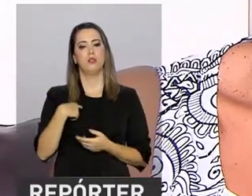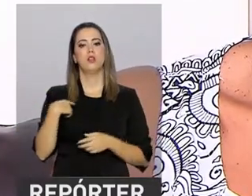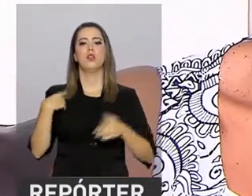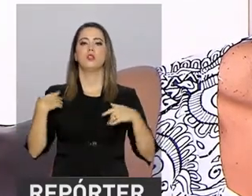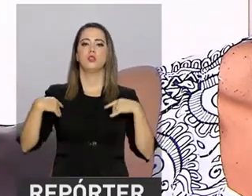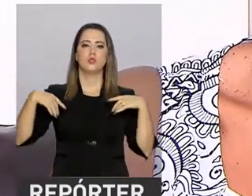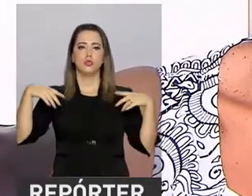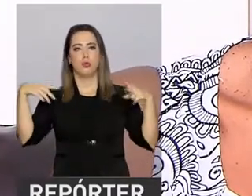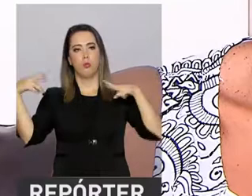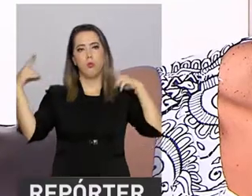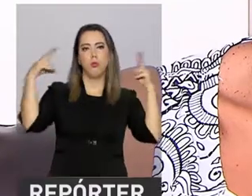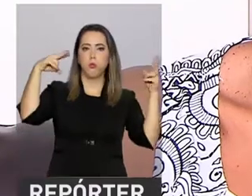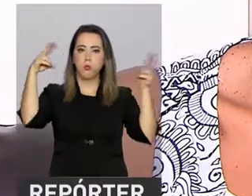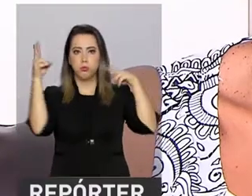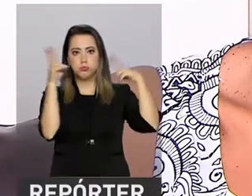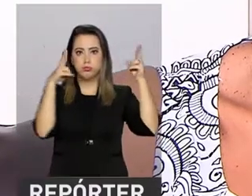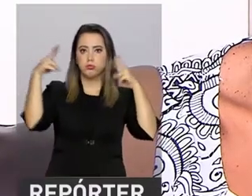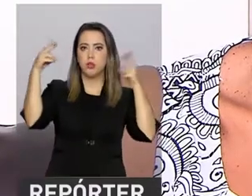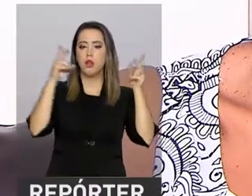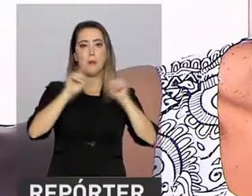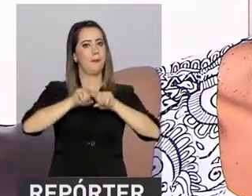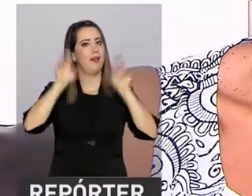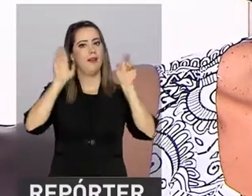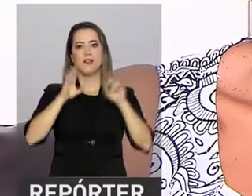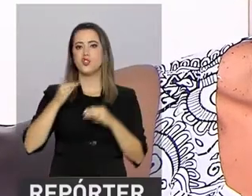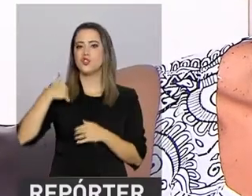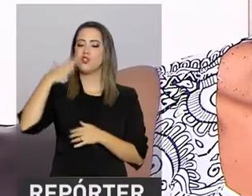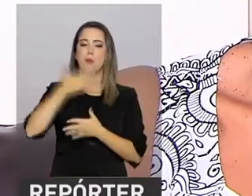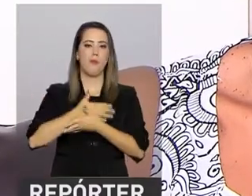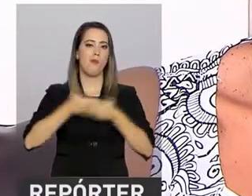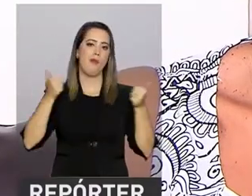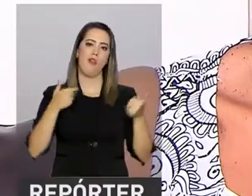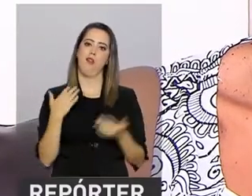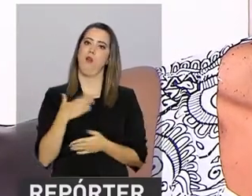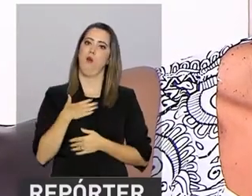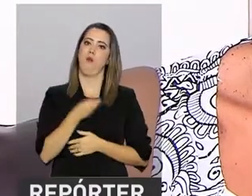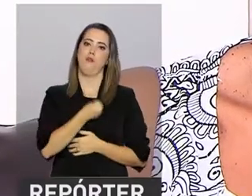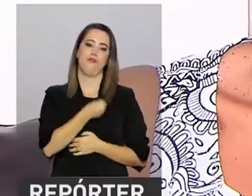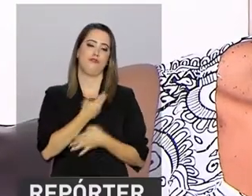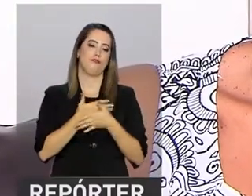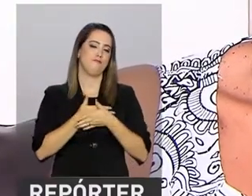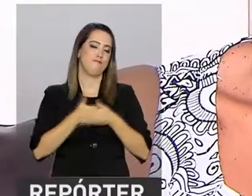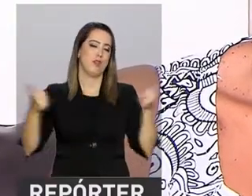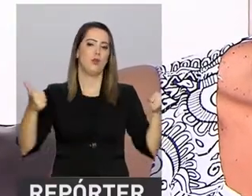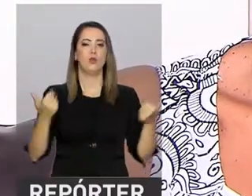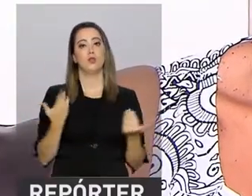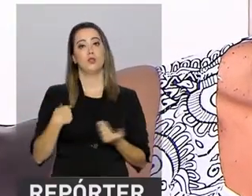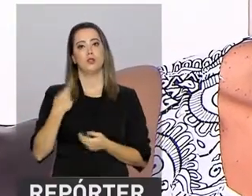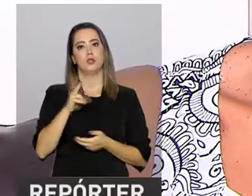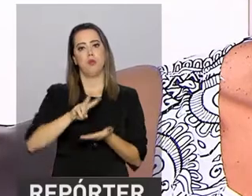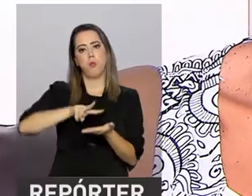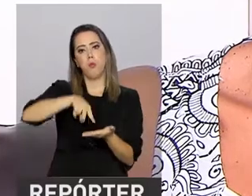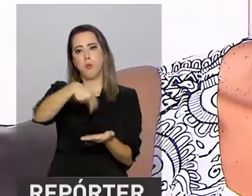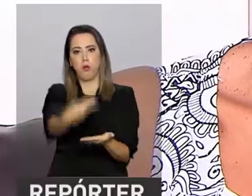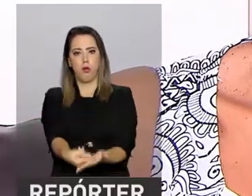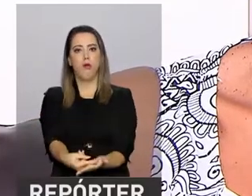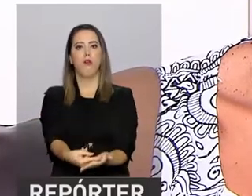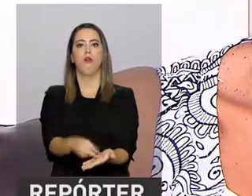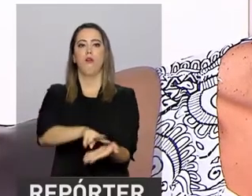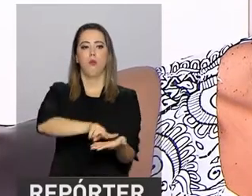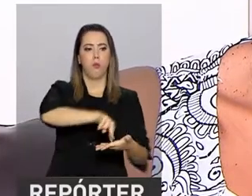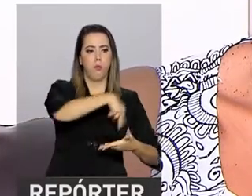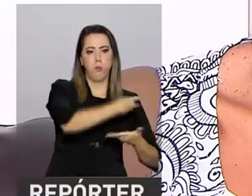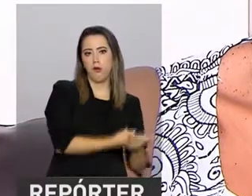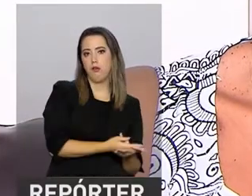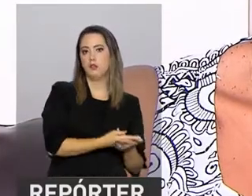tinha altura melhorou 70% mais ou menos então meu quadro clínico melhorou bastante e eu catava caindo demais também as